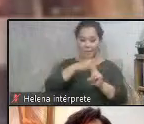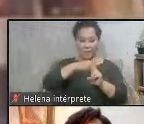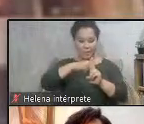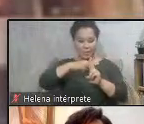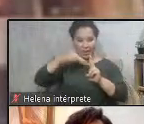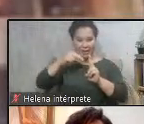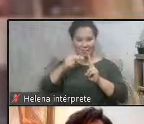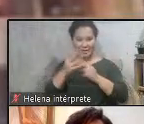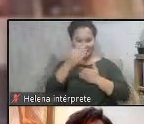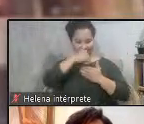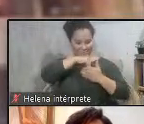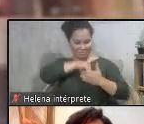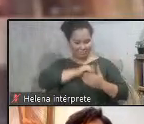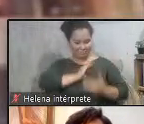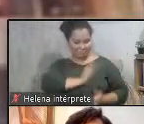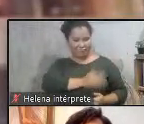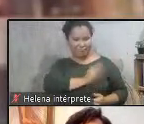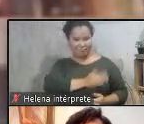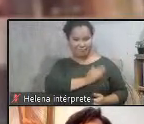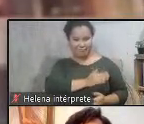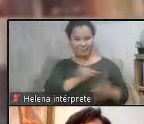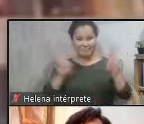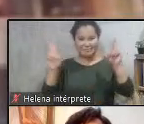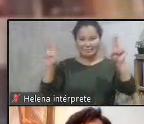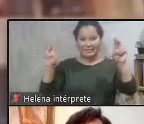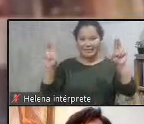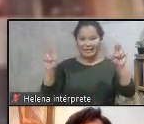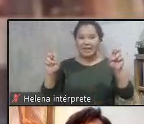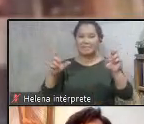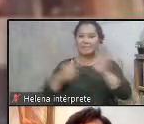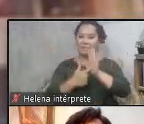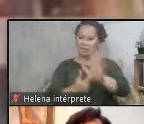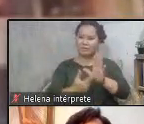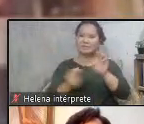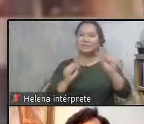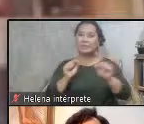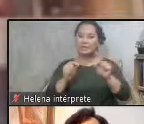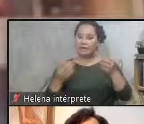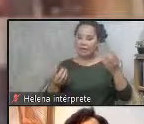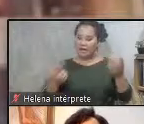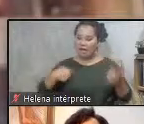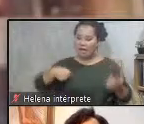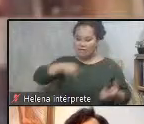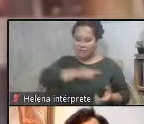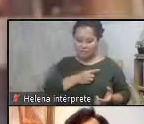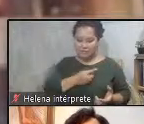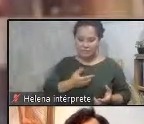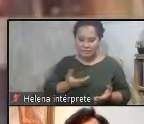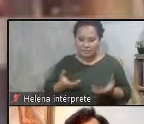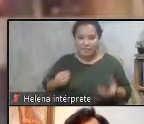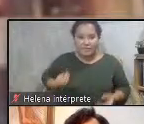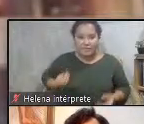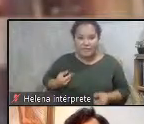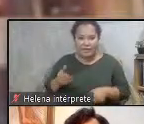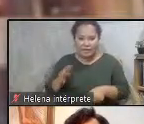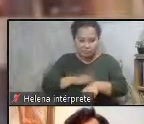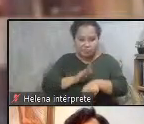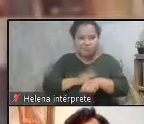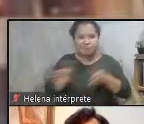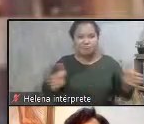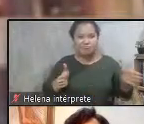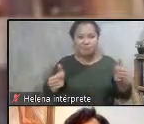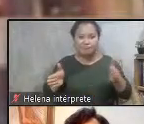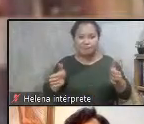ainda mais oportuno em nossa conjuntura, pois estamos em um momento no qual nossas possibilidades de conexão e de interação